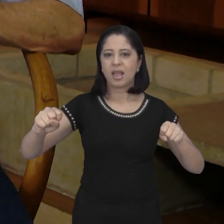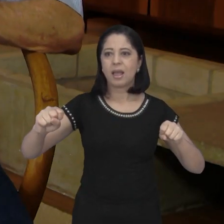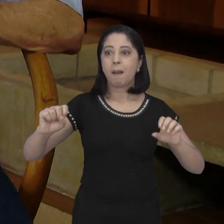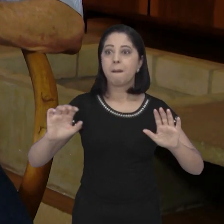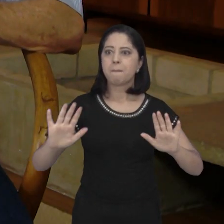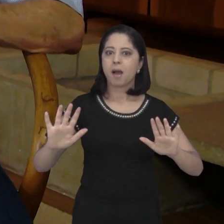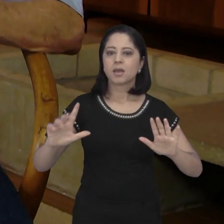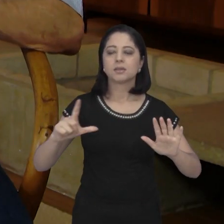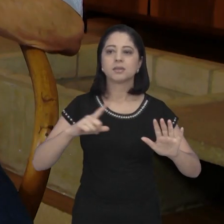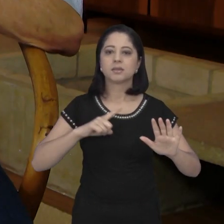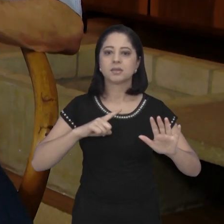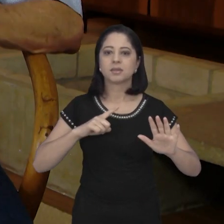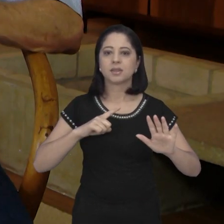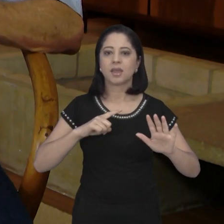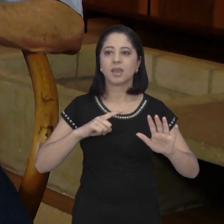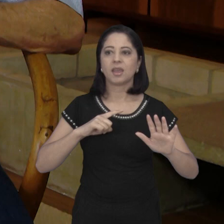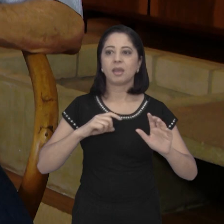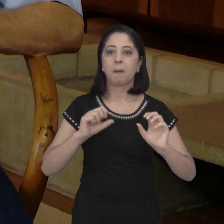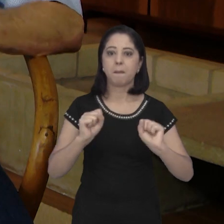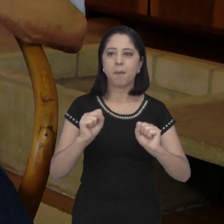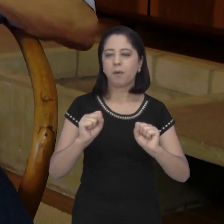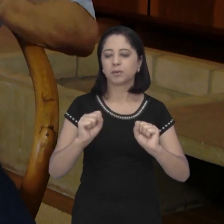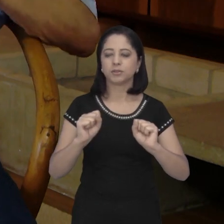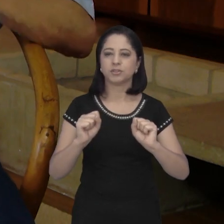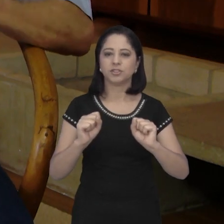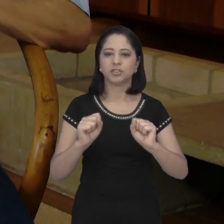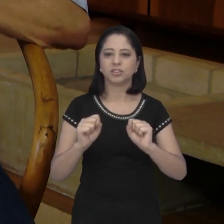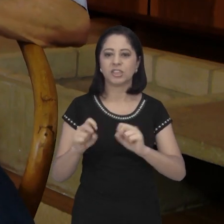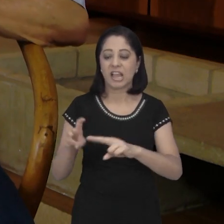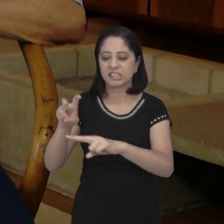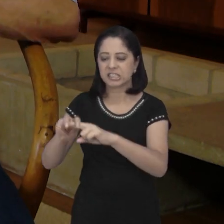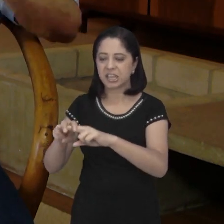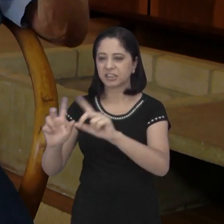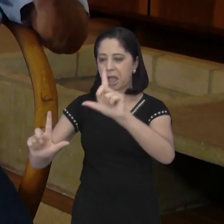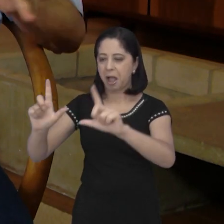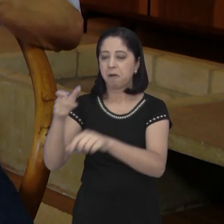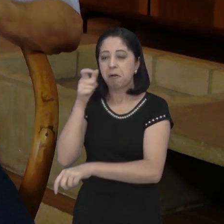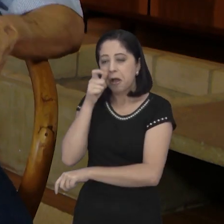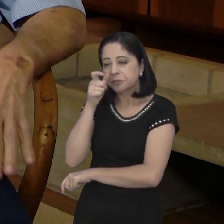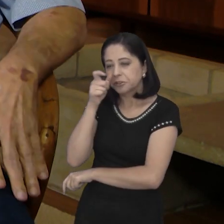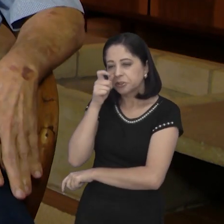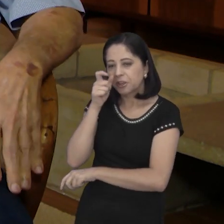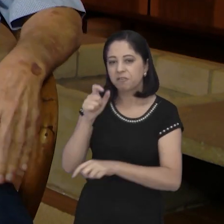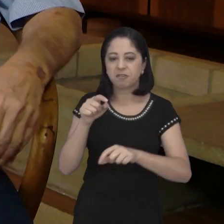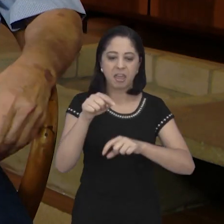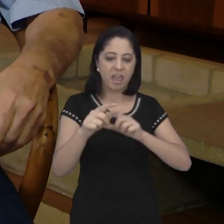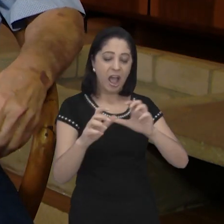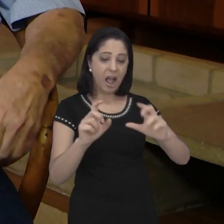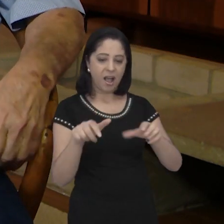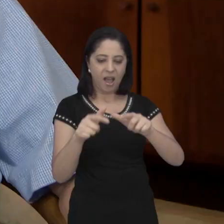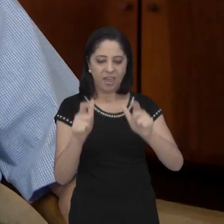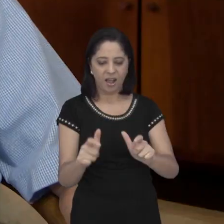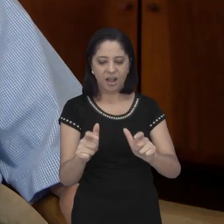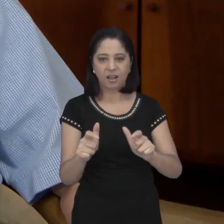são feitos para você dormir, sair do quarto e conviver com as pessoas no resto da área da casa. A